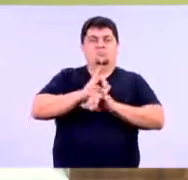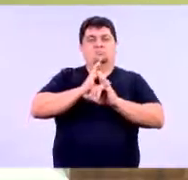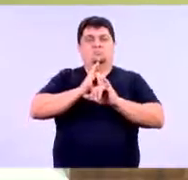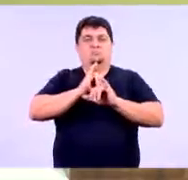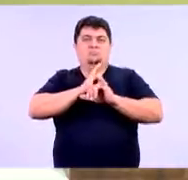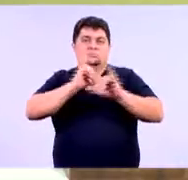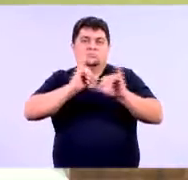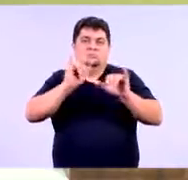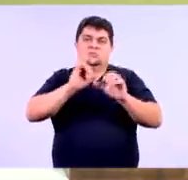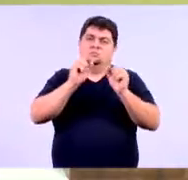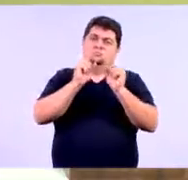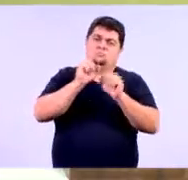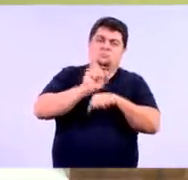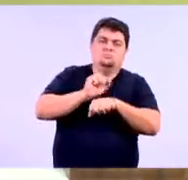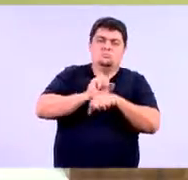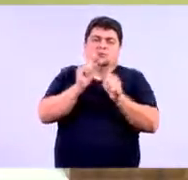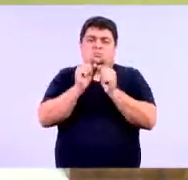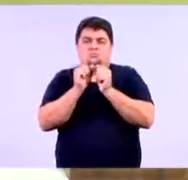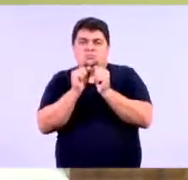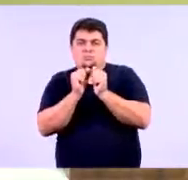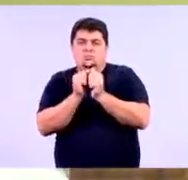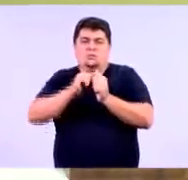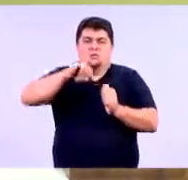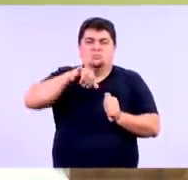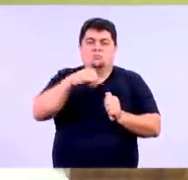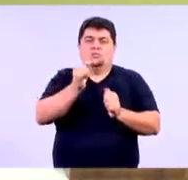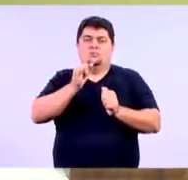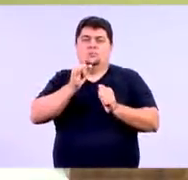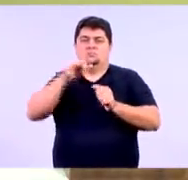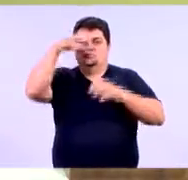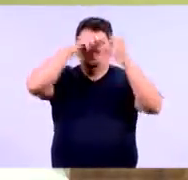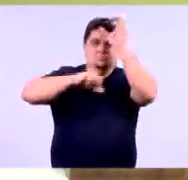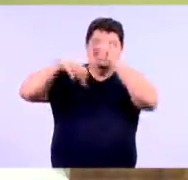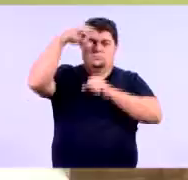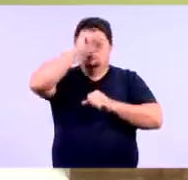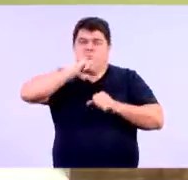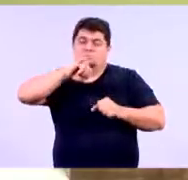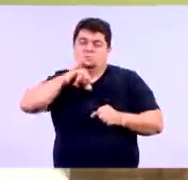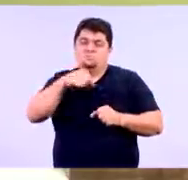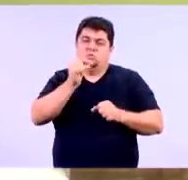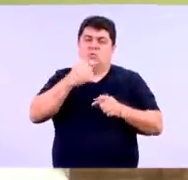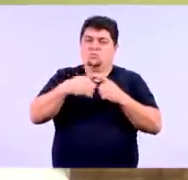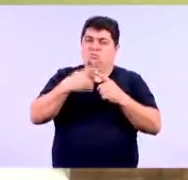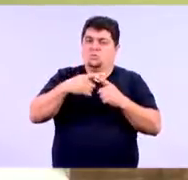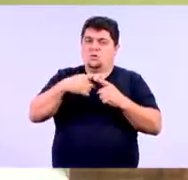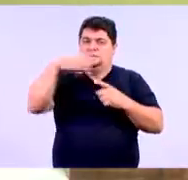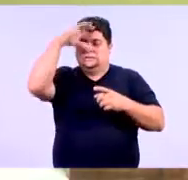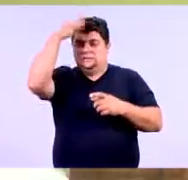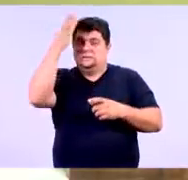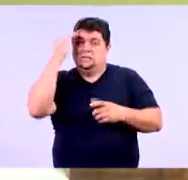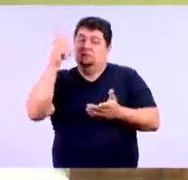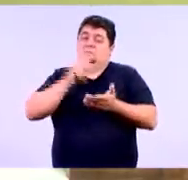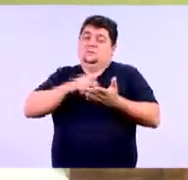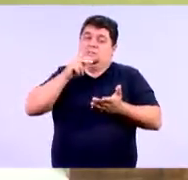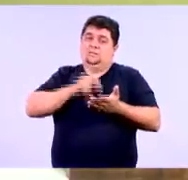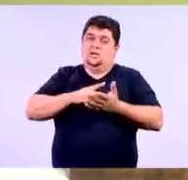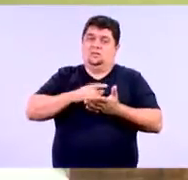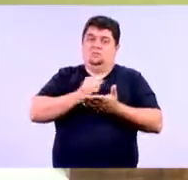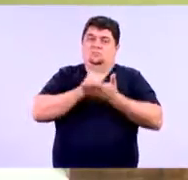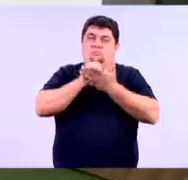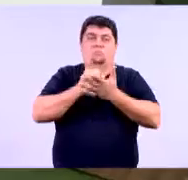vocês acompanhem, que vocês aproveitem os ensinamentos do professor Oswaldo, que com certeza tem muito a contribuir para o estudo de